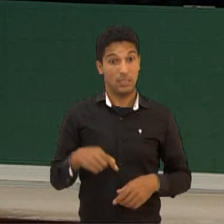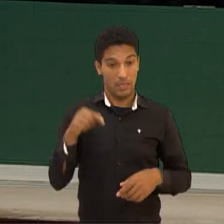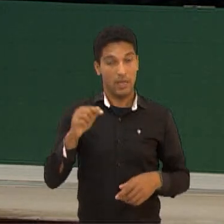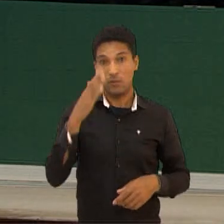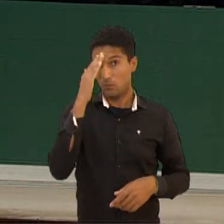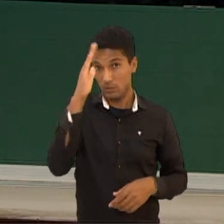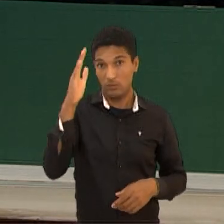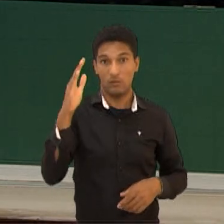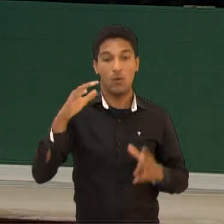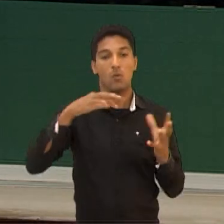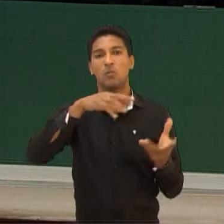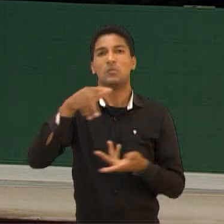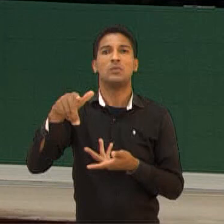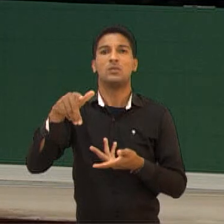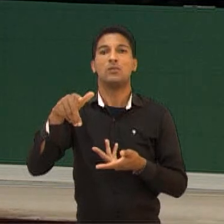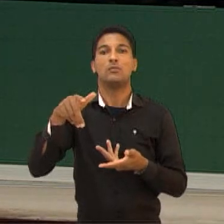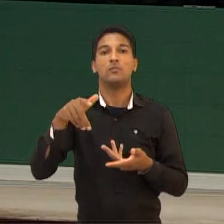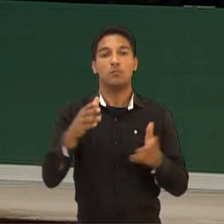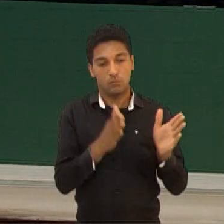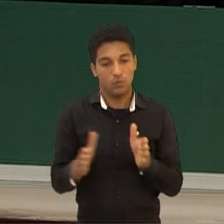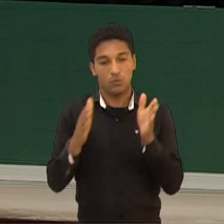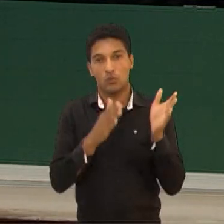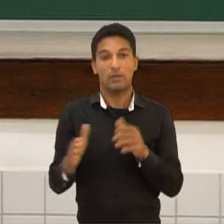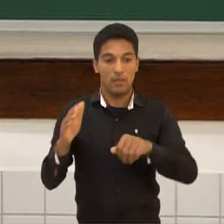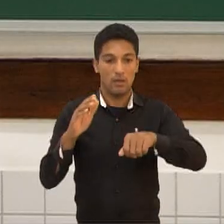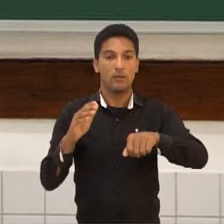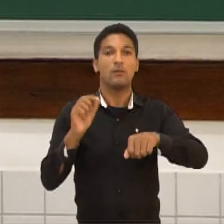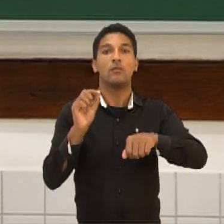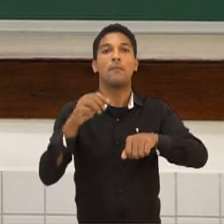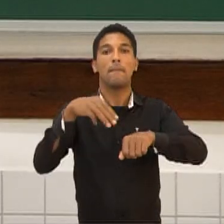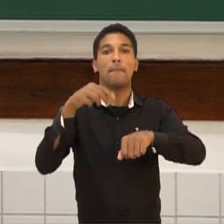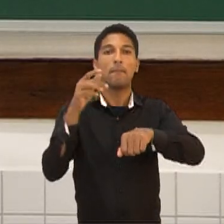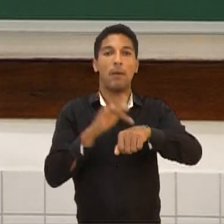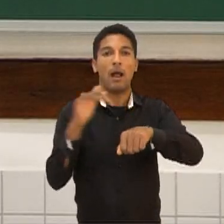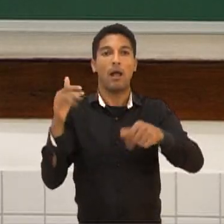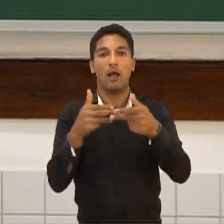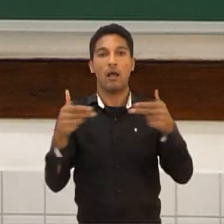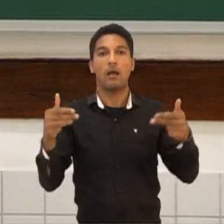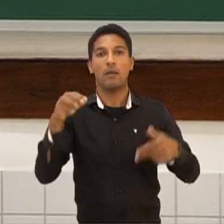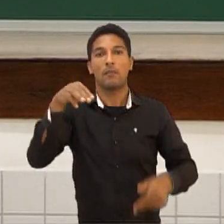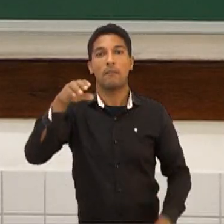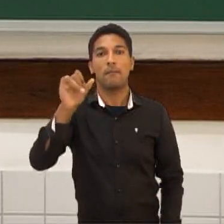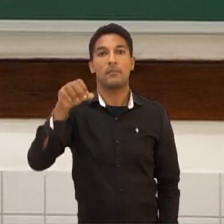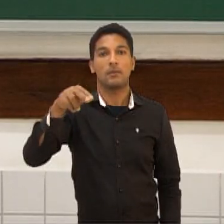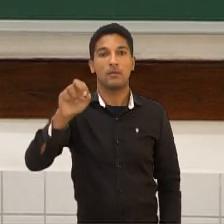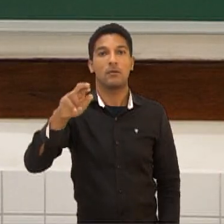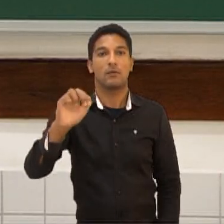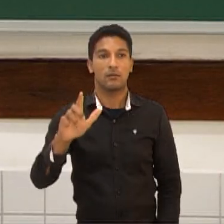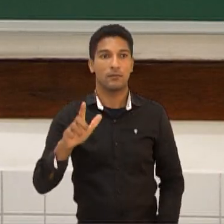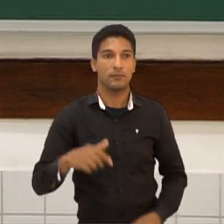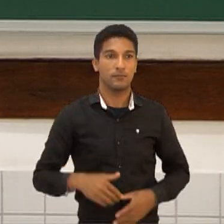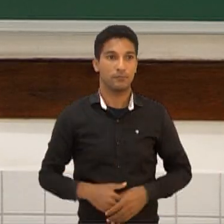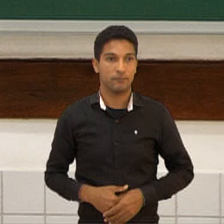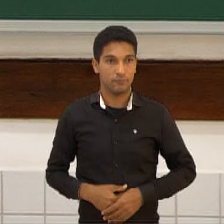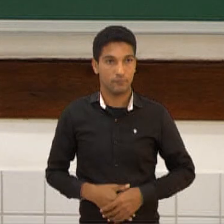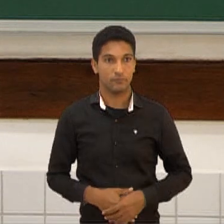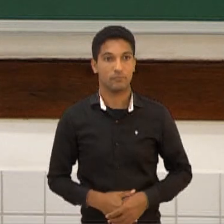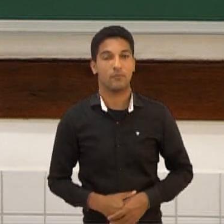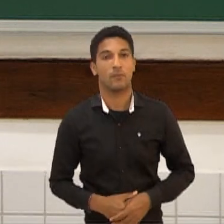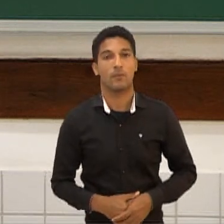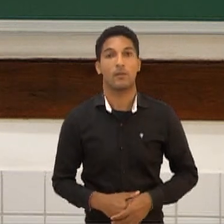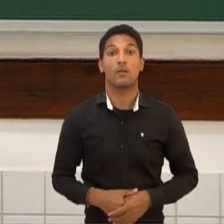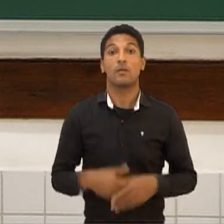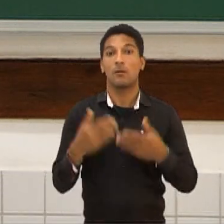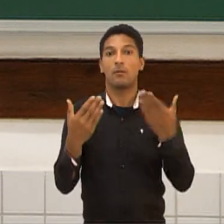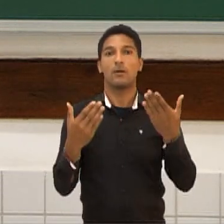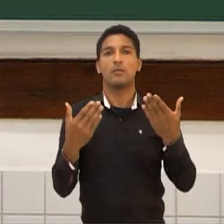mundiais. É, e a curiosidade que a gente viu sobre a China, mesmo tendo toda essa capacidade industrial,